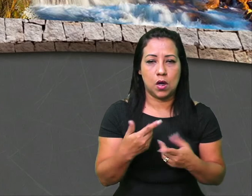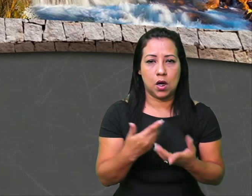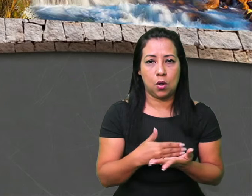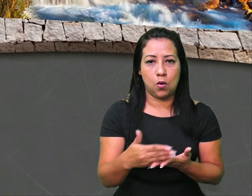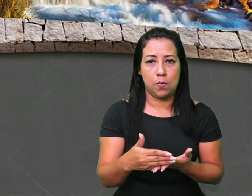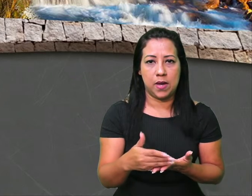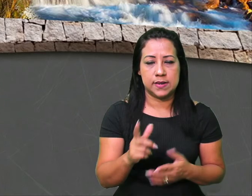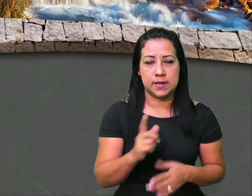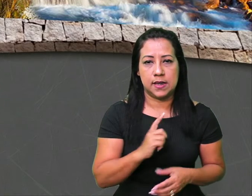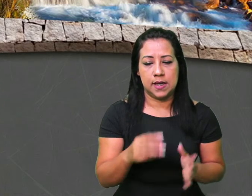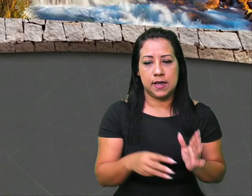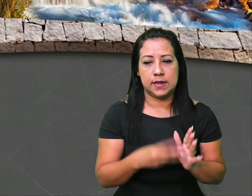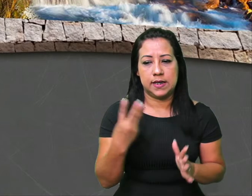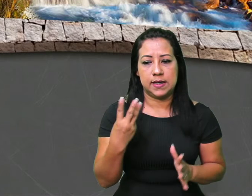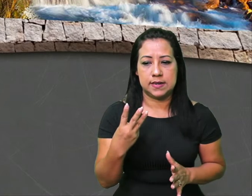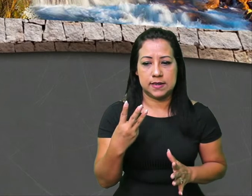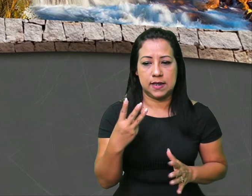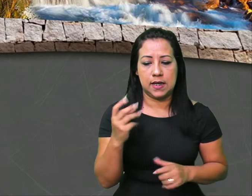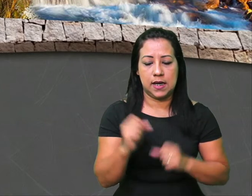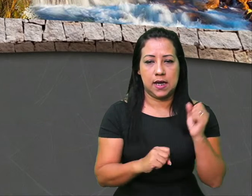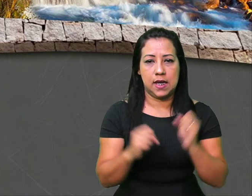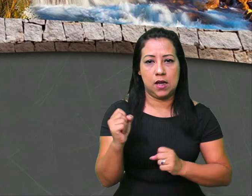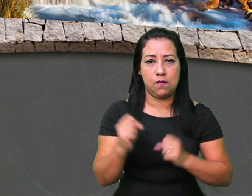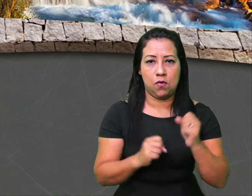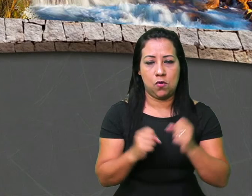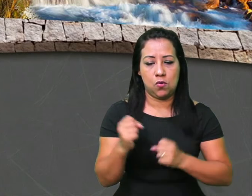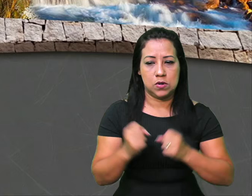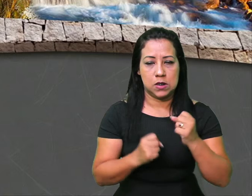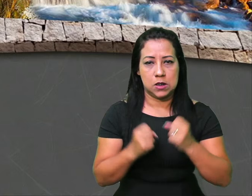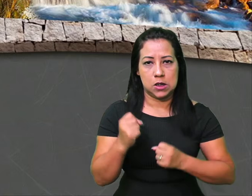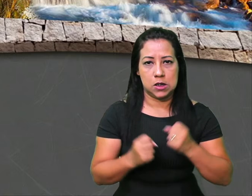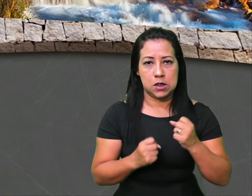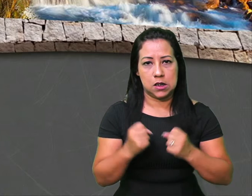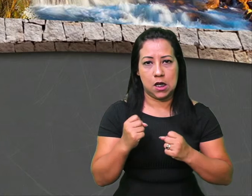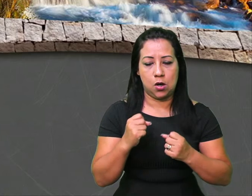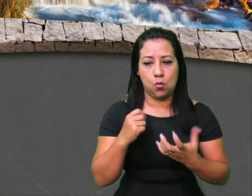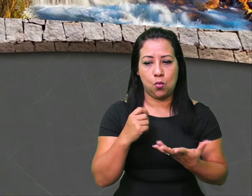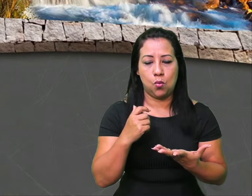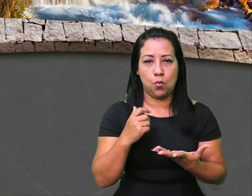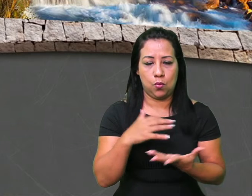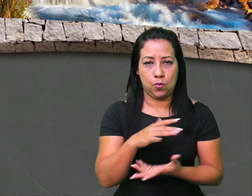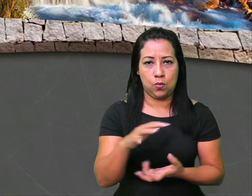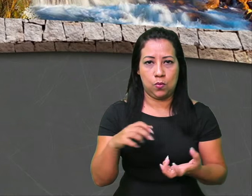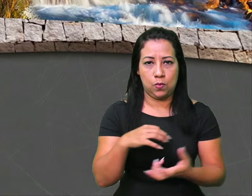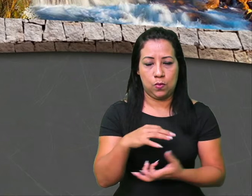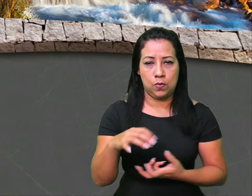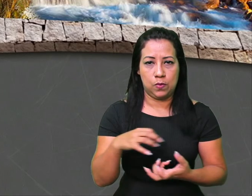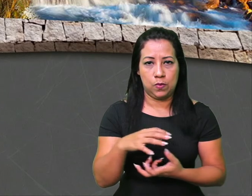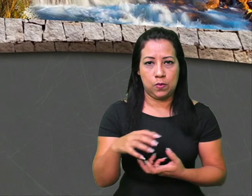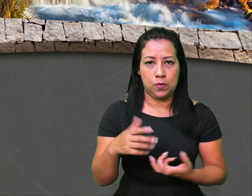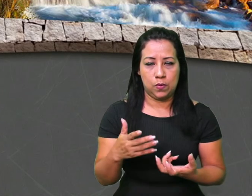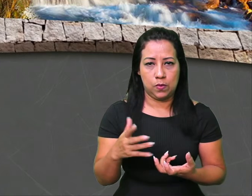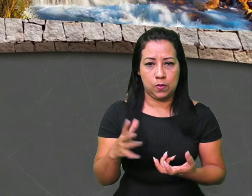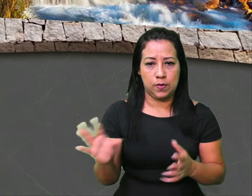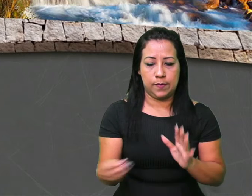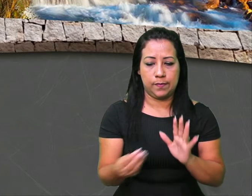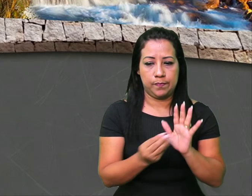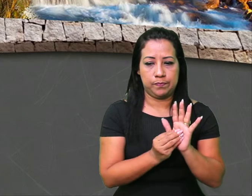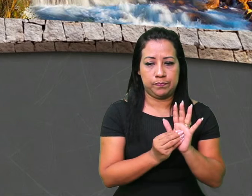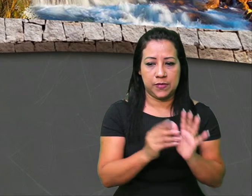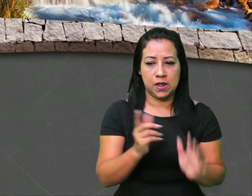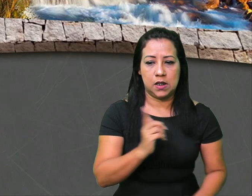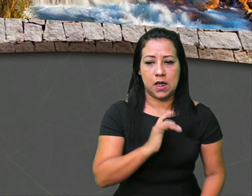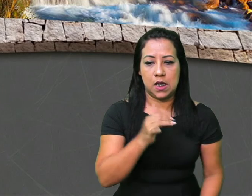começa a terceira revolução industrial. Agora você vai acrescentar, além dos tipos de energia que eu já falei, a energia também